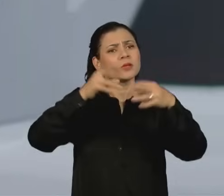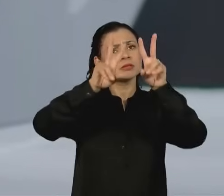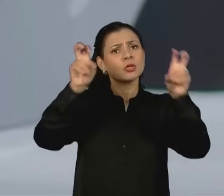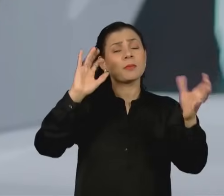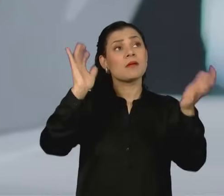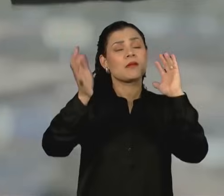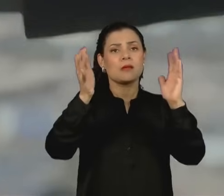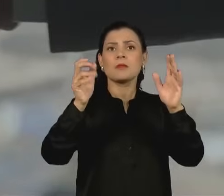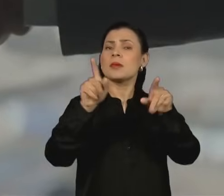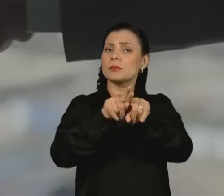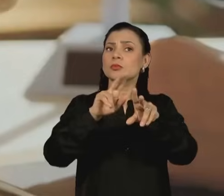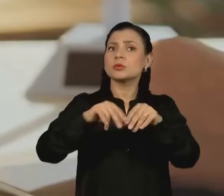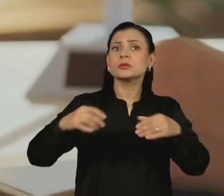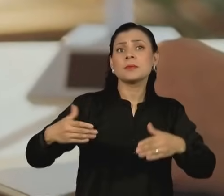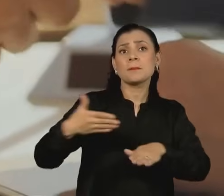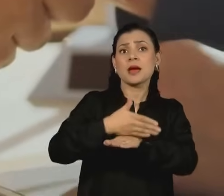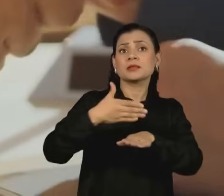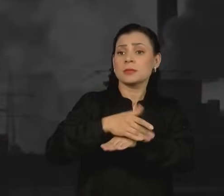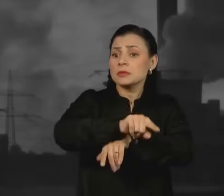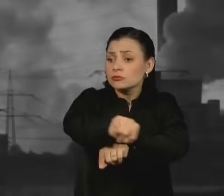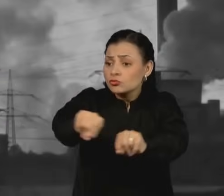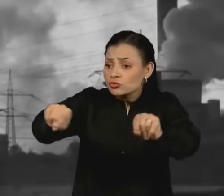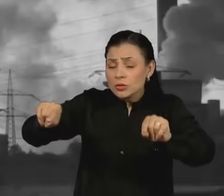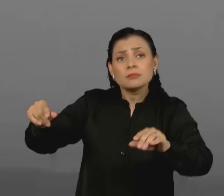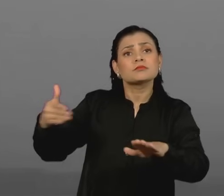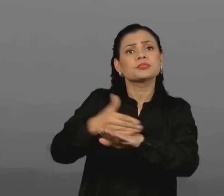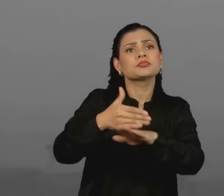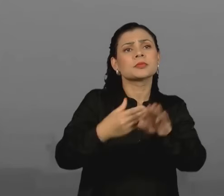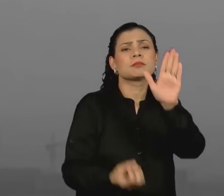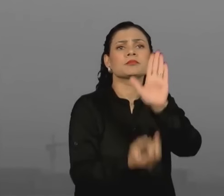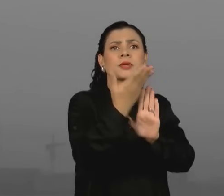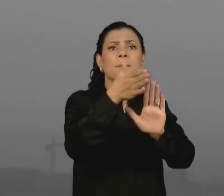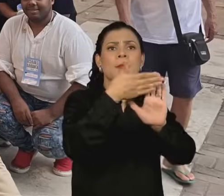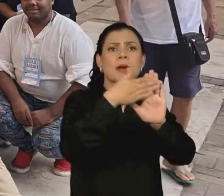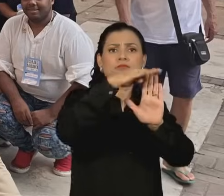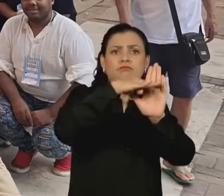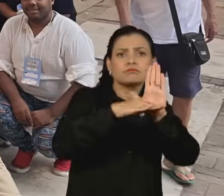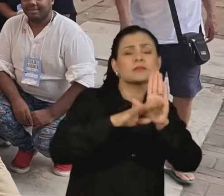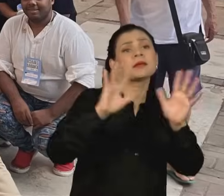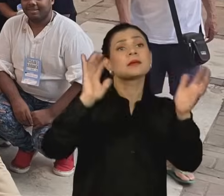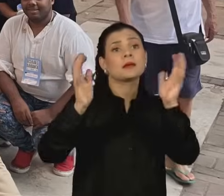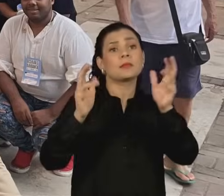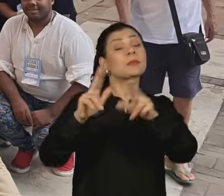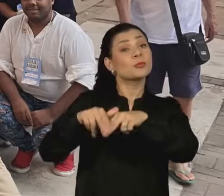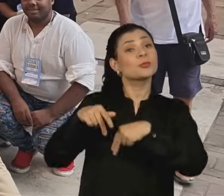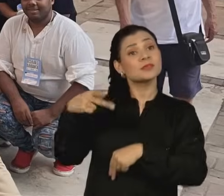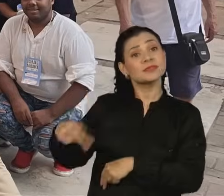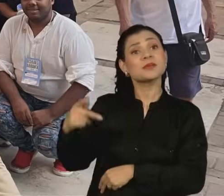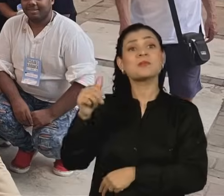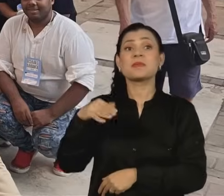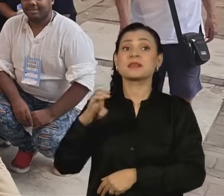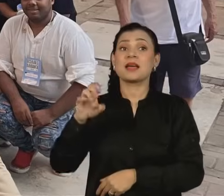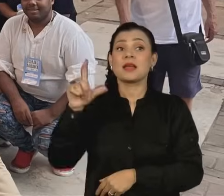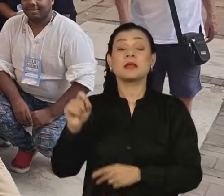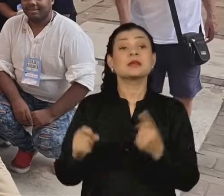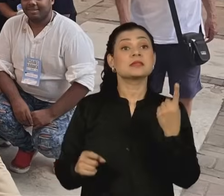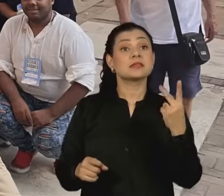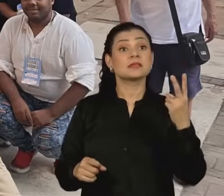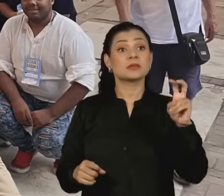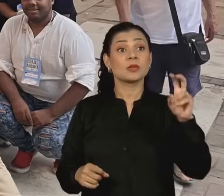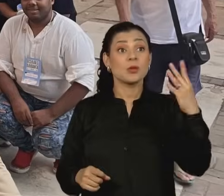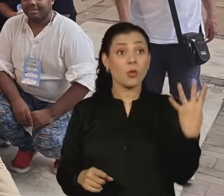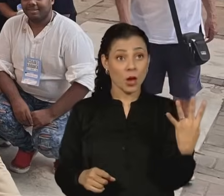e fortalecer a participação deles nas políticas climáticas. Marcele foi escolhida entre